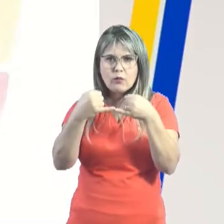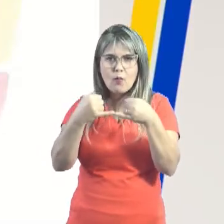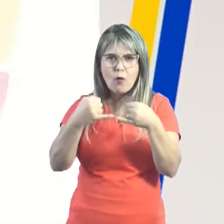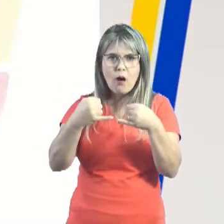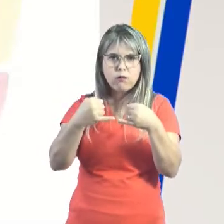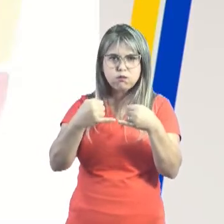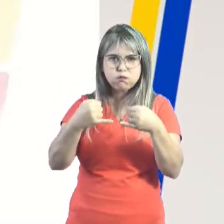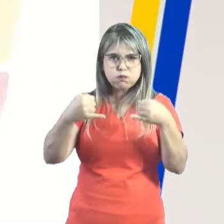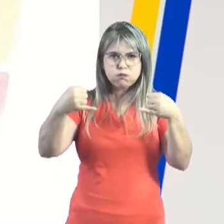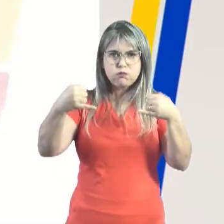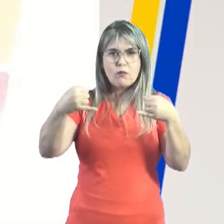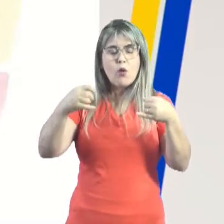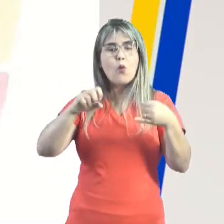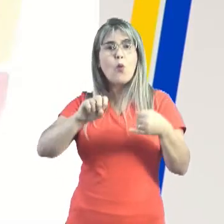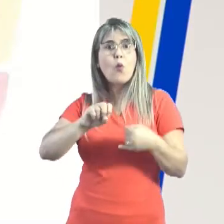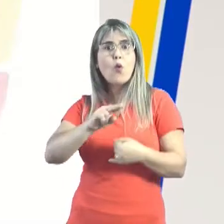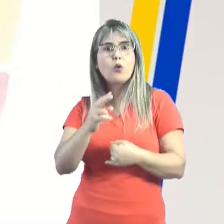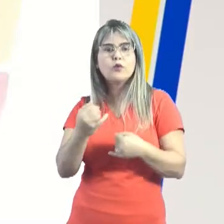tecido hematopoético,